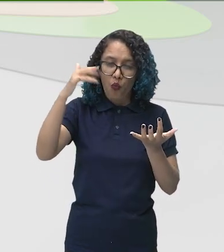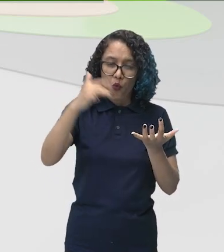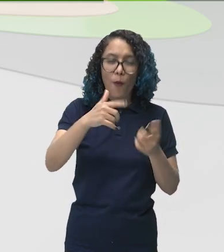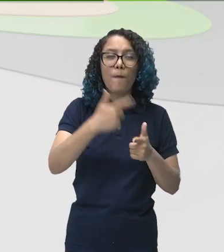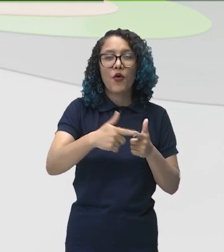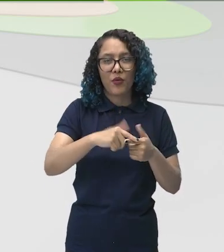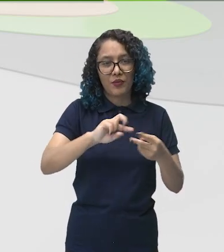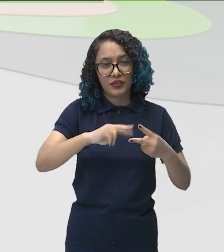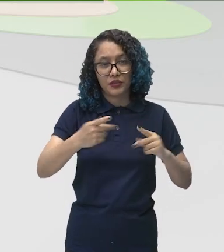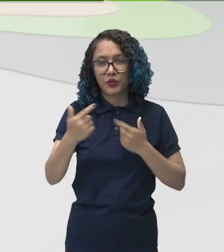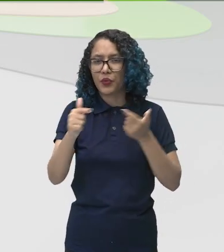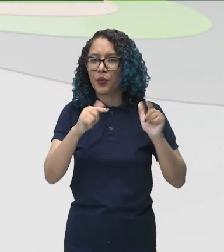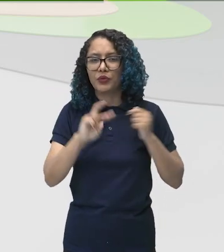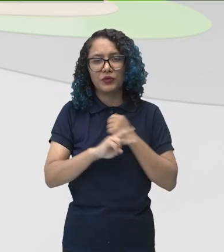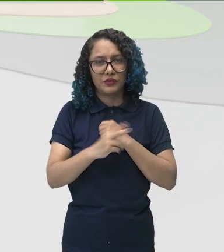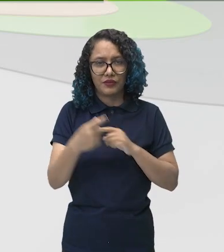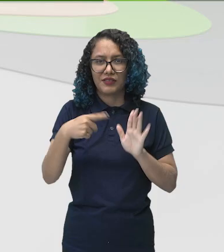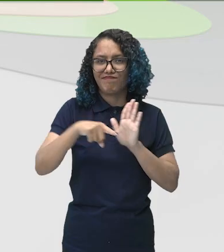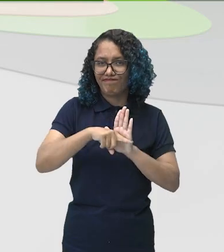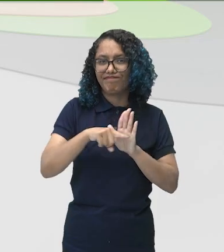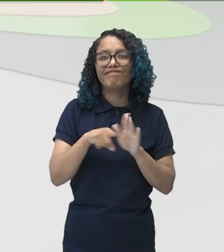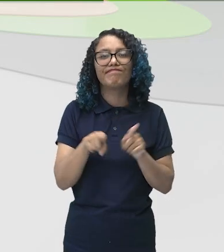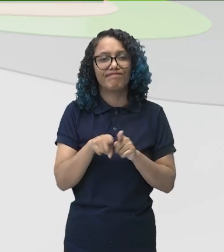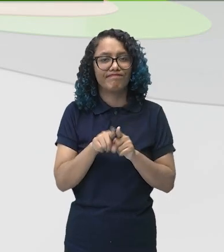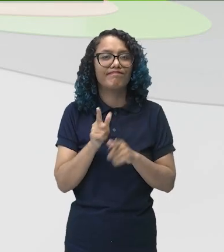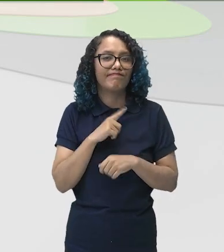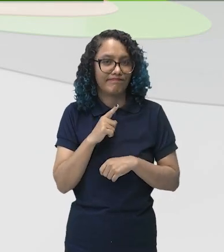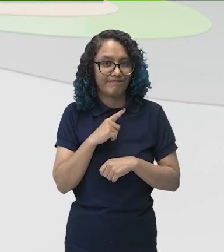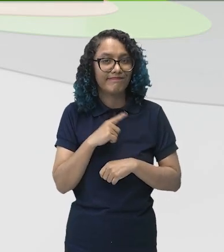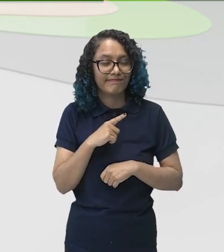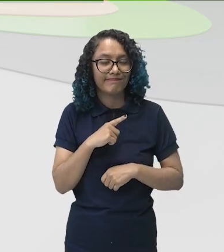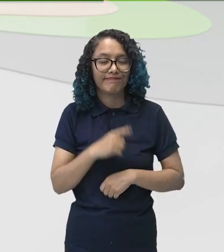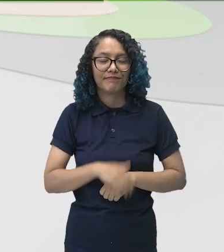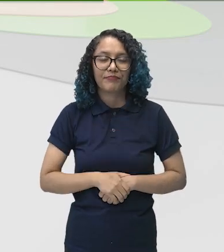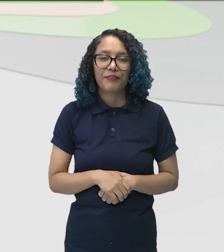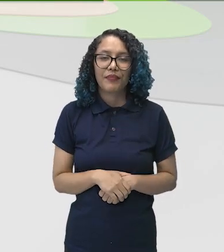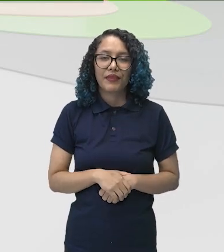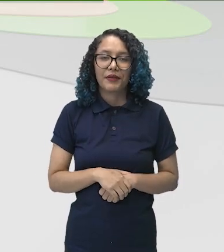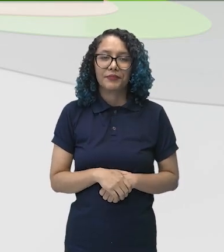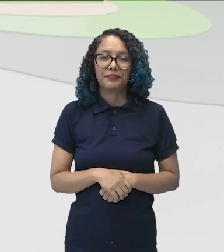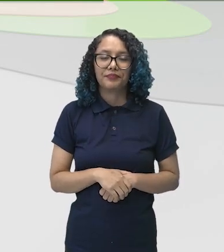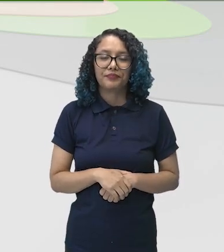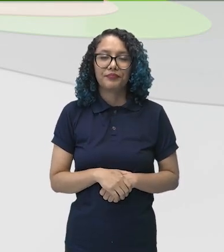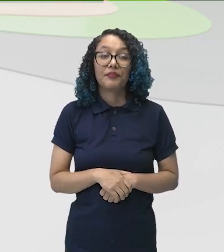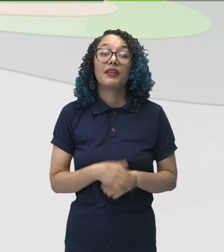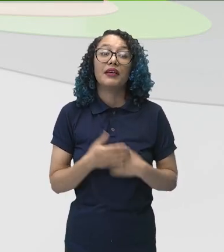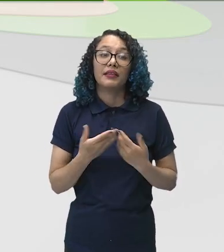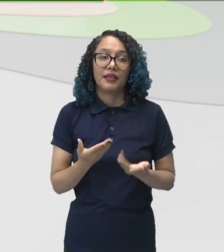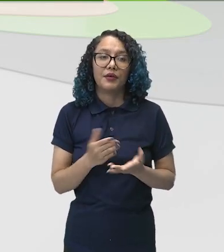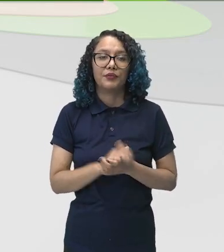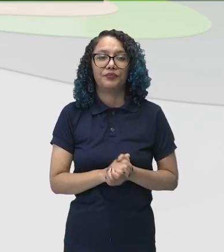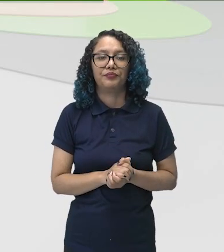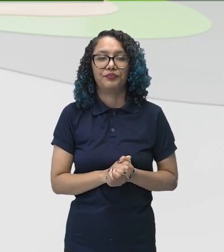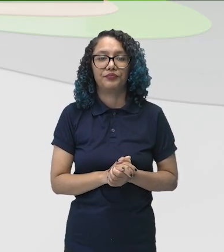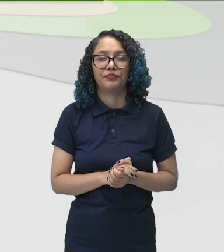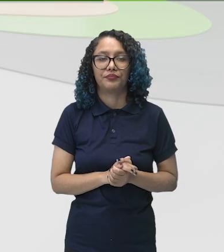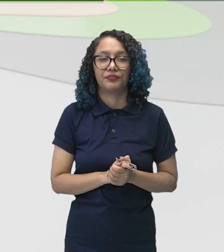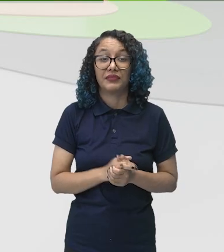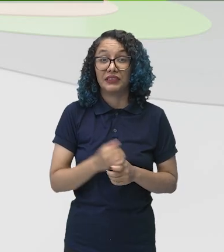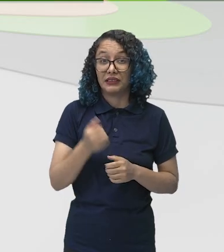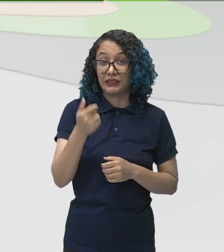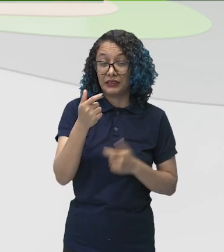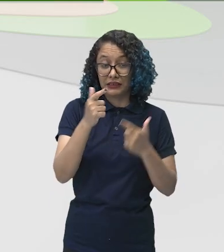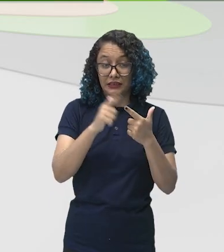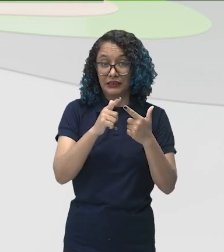outras consequências negativas para os seres vivos. Então, a gente acabou de ver que o nosso segundo ponto de por que o